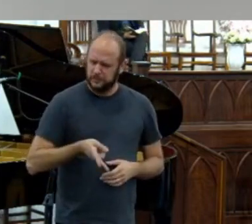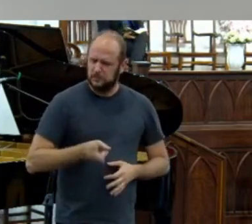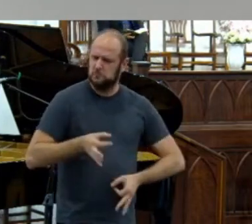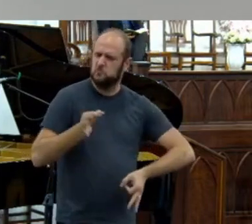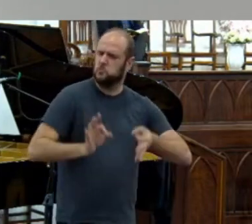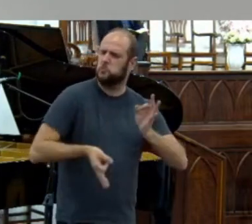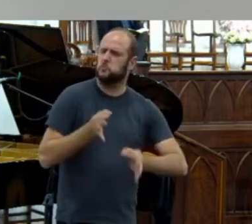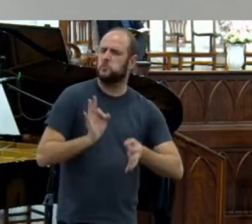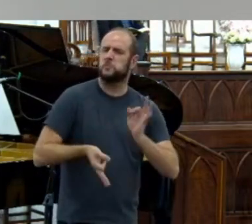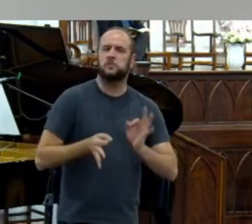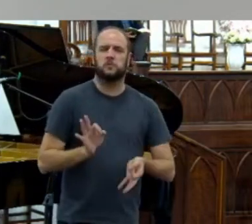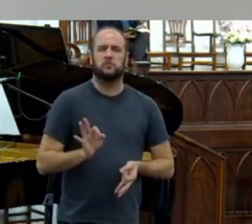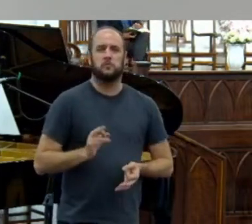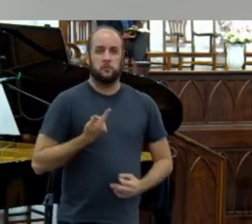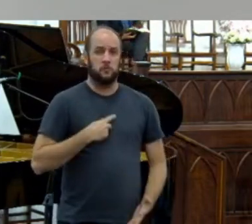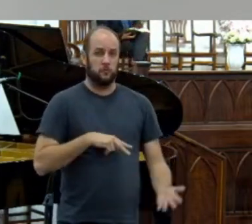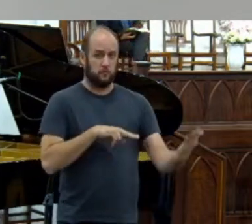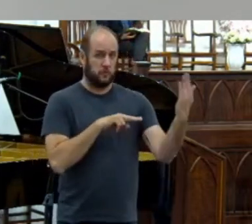quando tu te olhas no espelho?